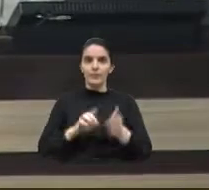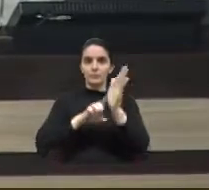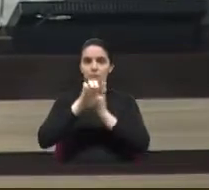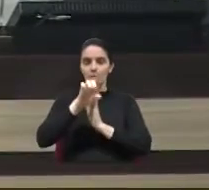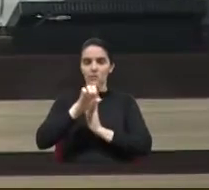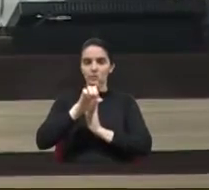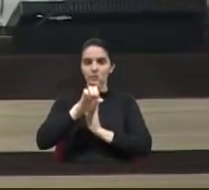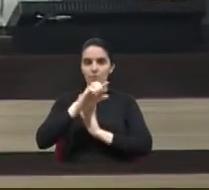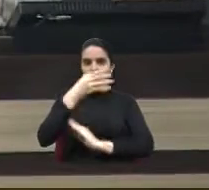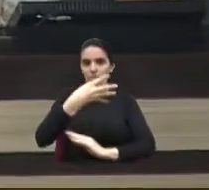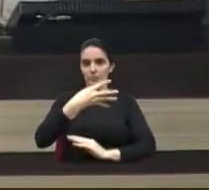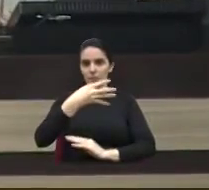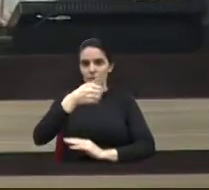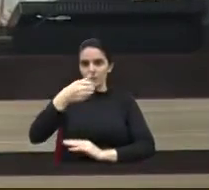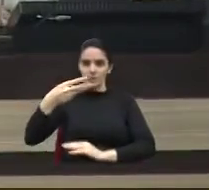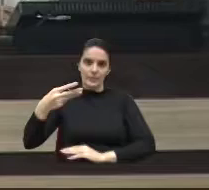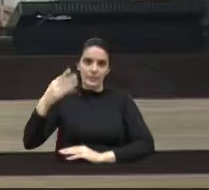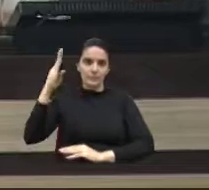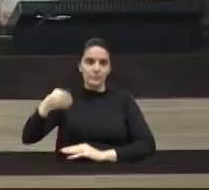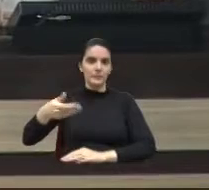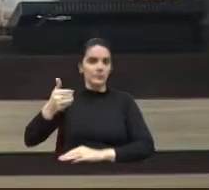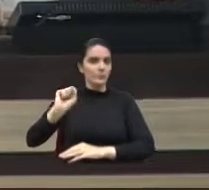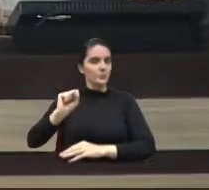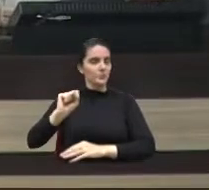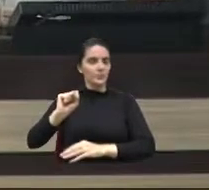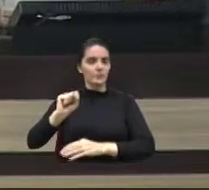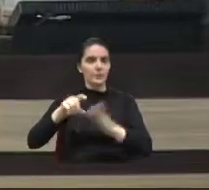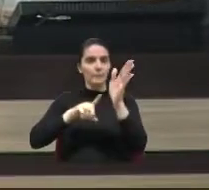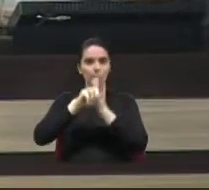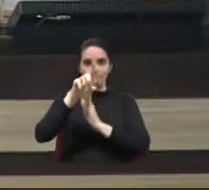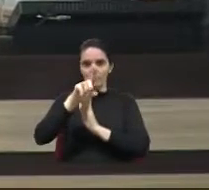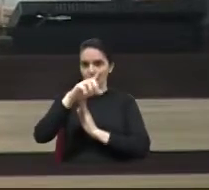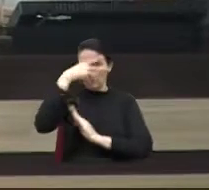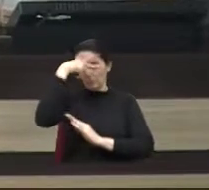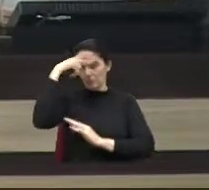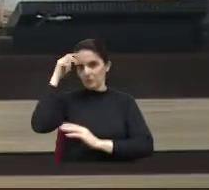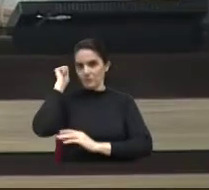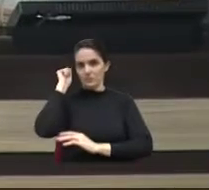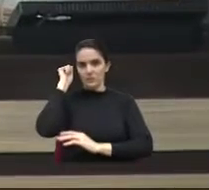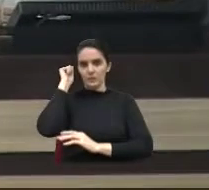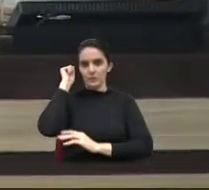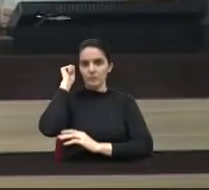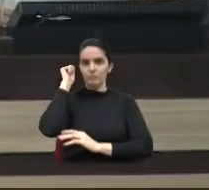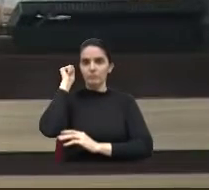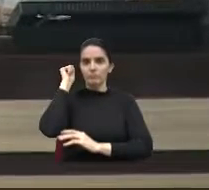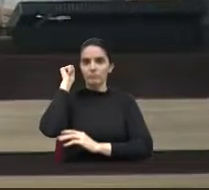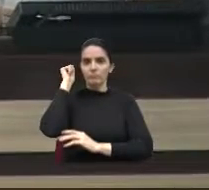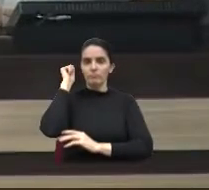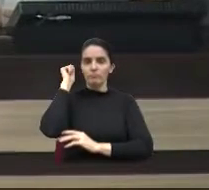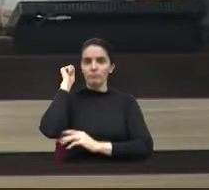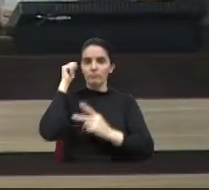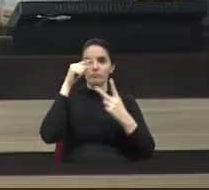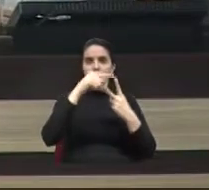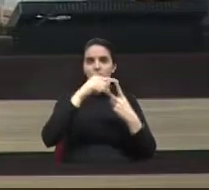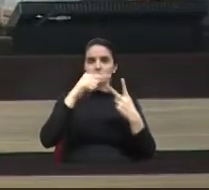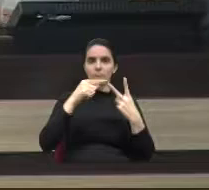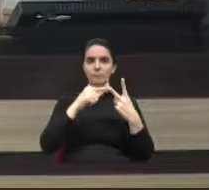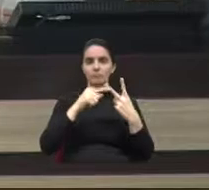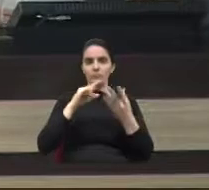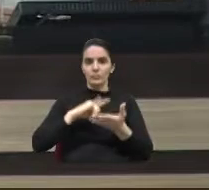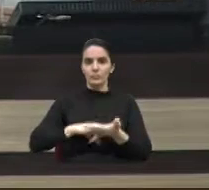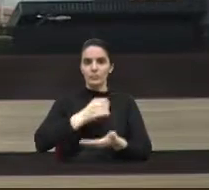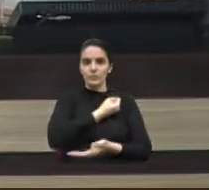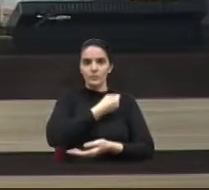Requerimento número 413, 2018. Requer informações ao Poder Executivo acerca dos 2 aditivos ao contrato